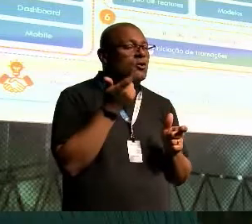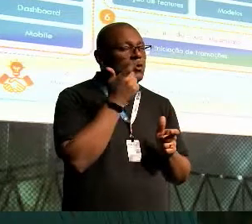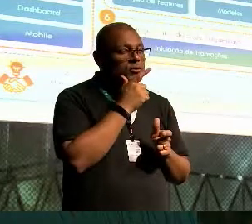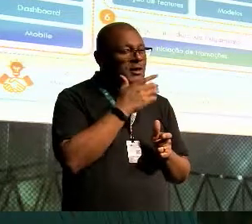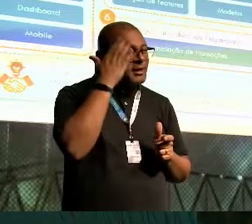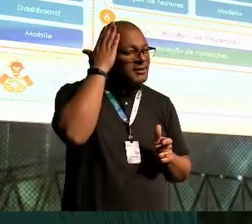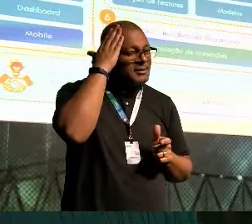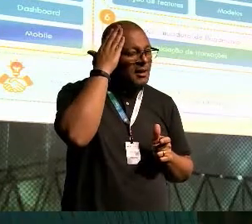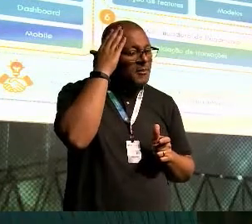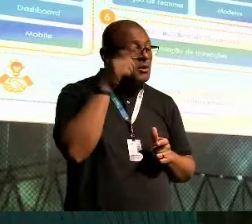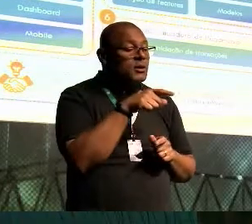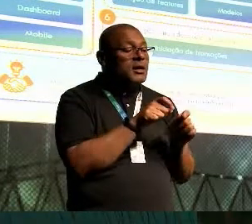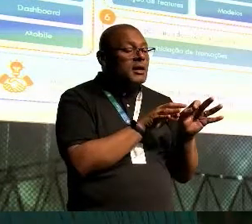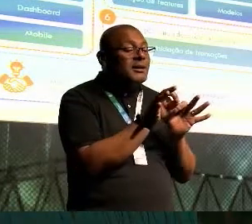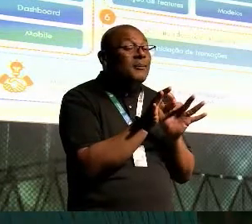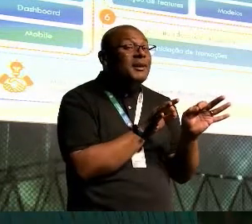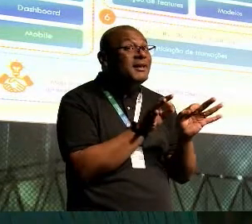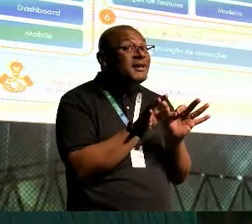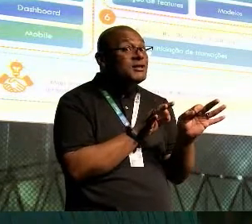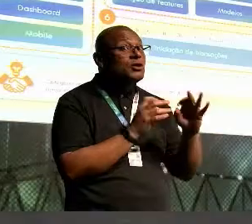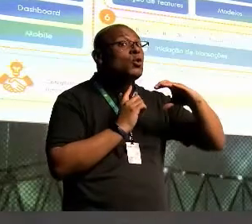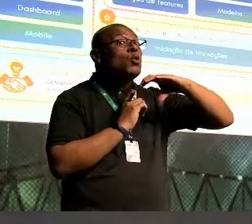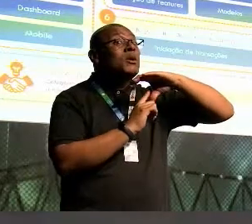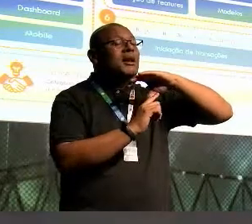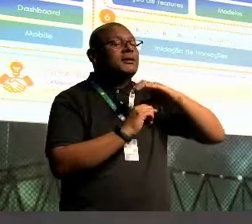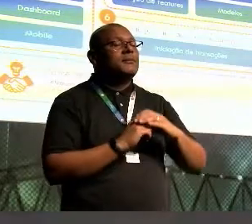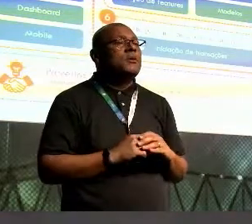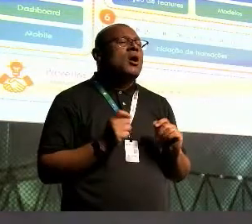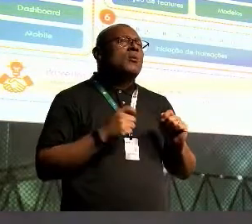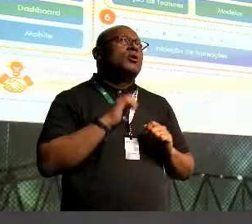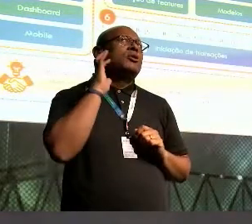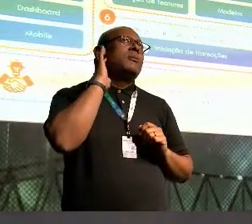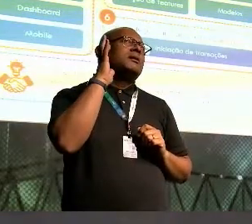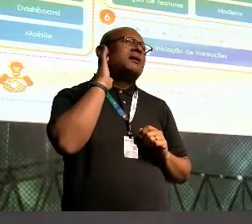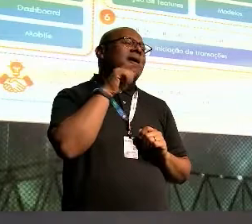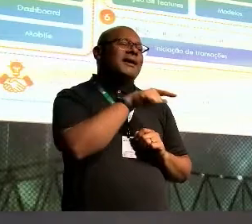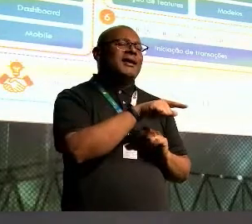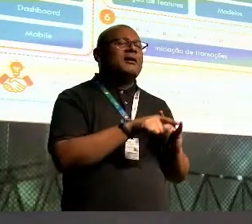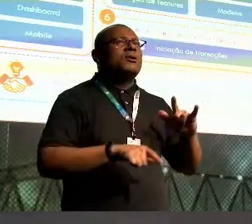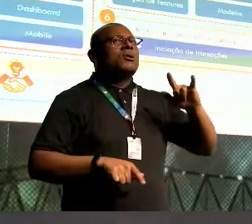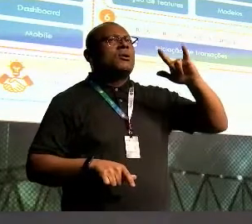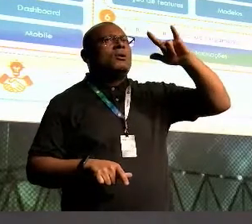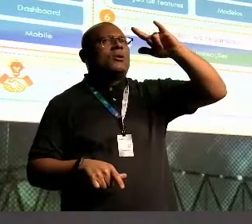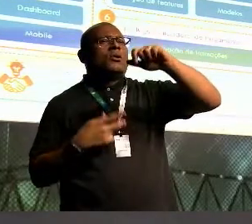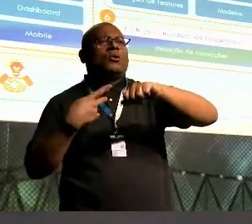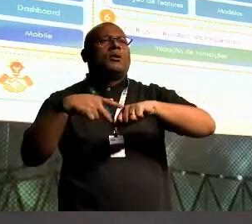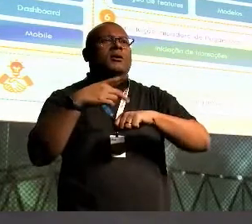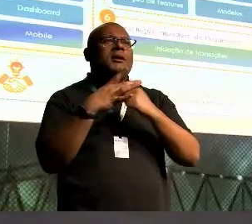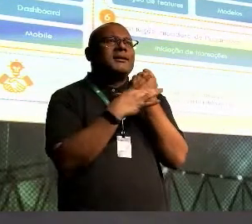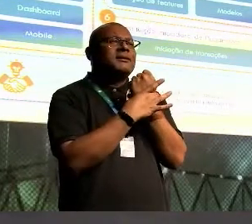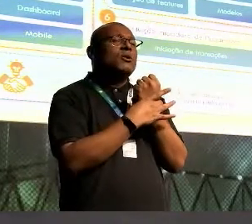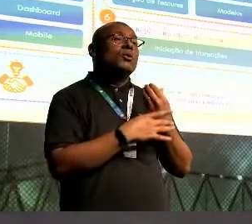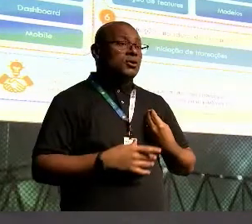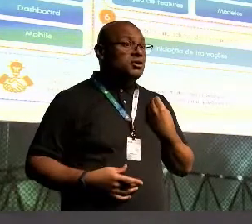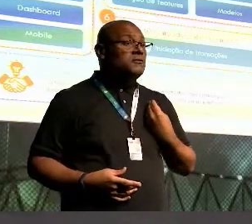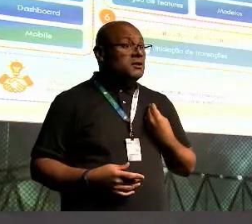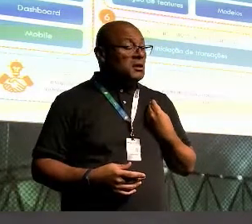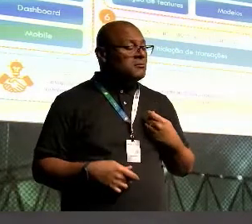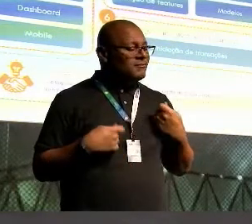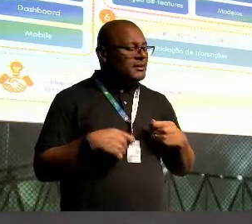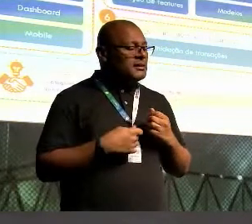essa noção do que ele está fazendo. Eu posso pensar, alguém que está indo para lá precisa de um seguro de